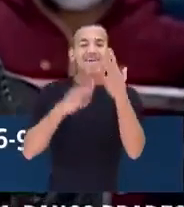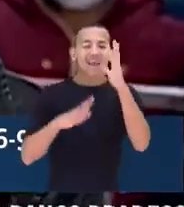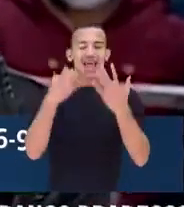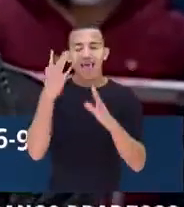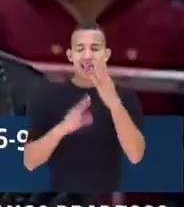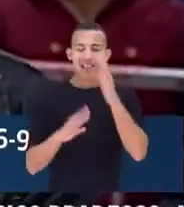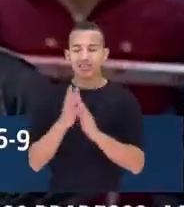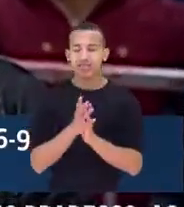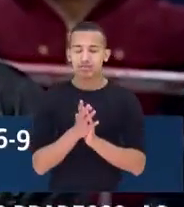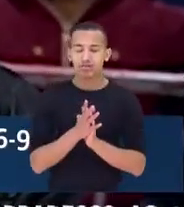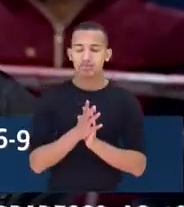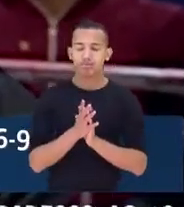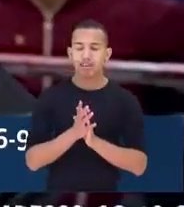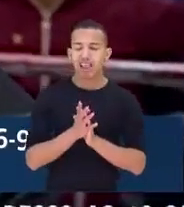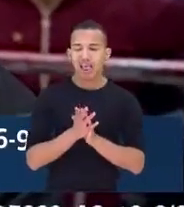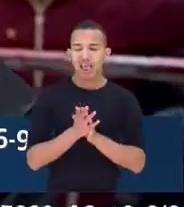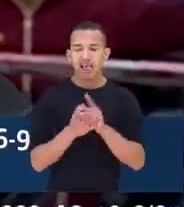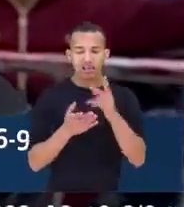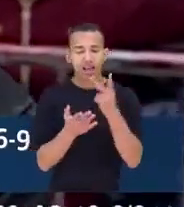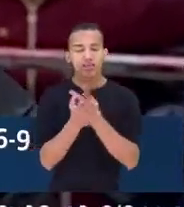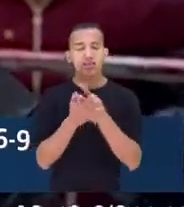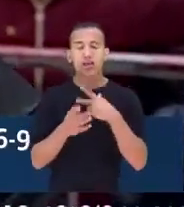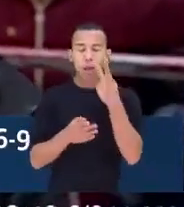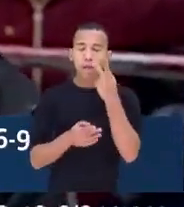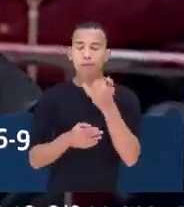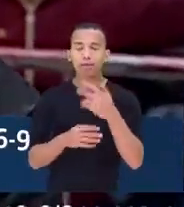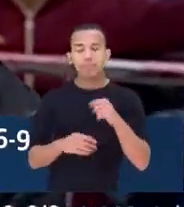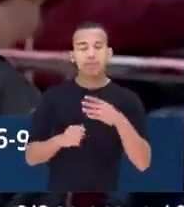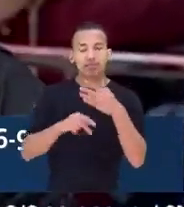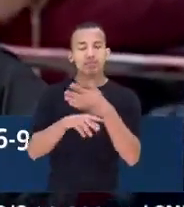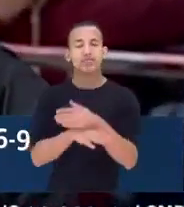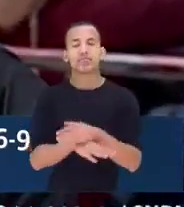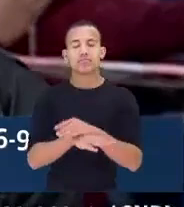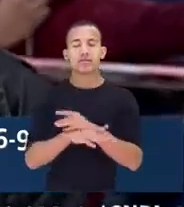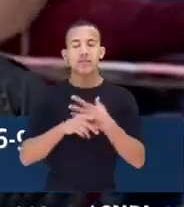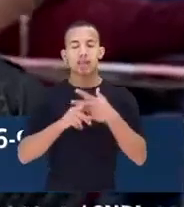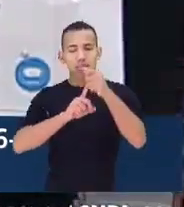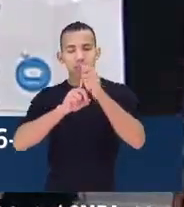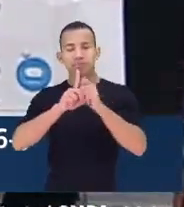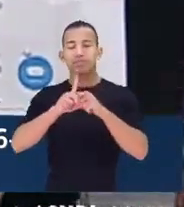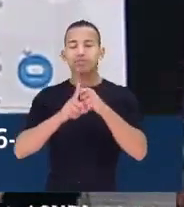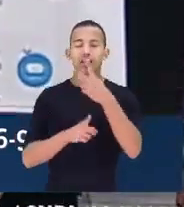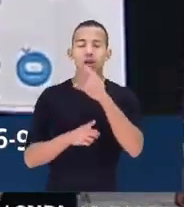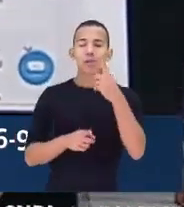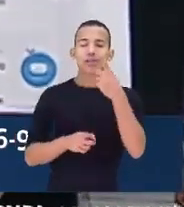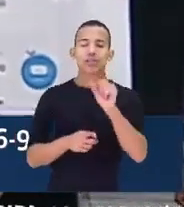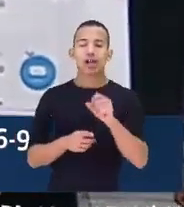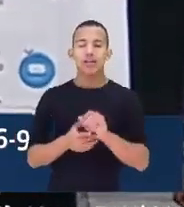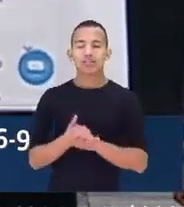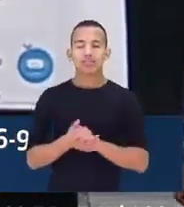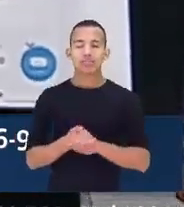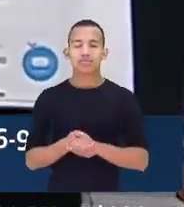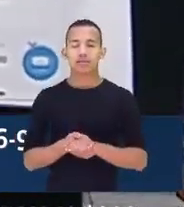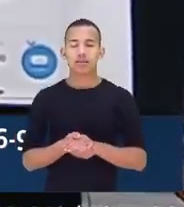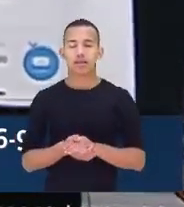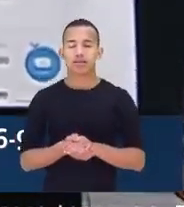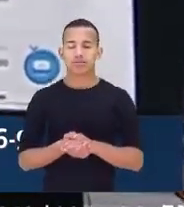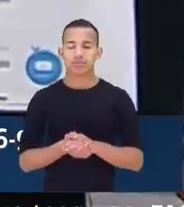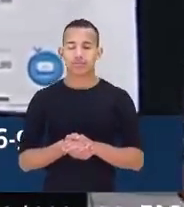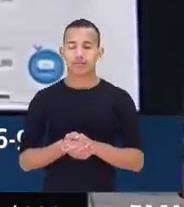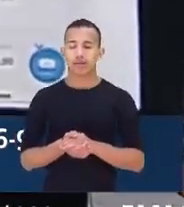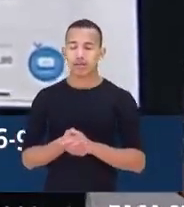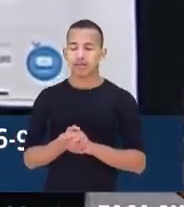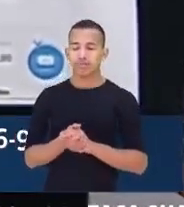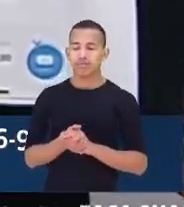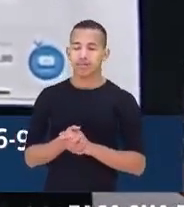muito mal e teve que vender o carro pra gente vir. Eu me formei em 2019, a escola se negou a entregar meu diploma. Aí o senhor